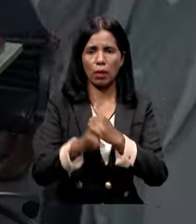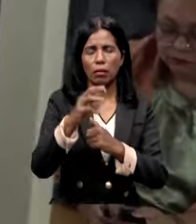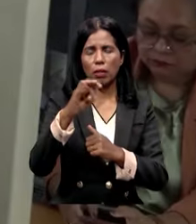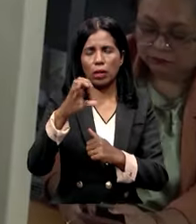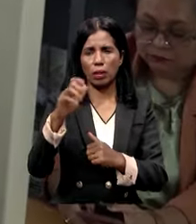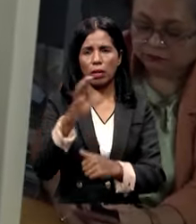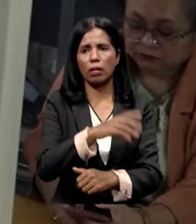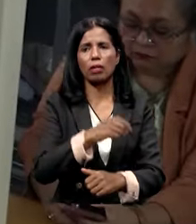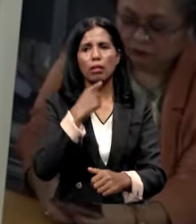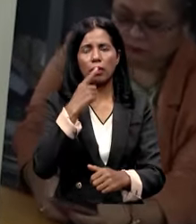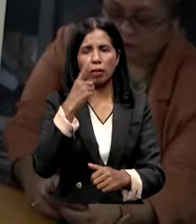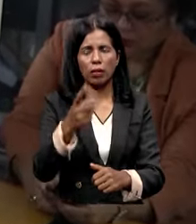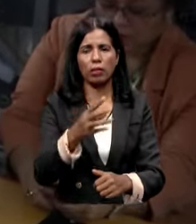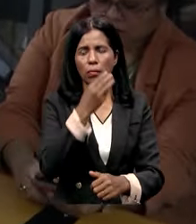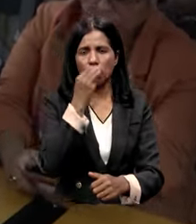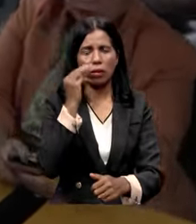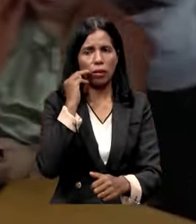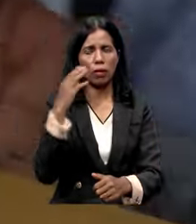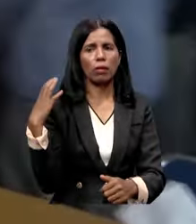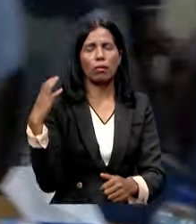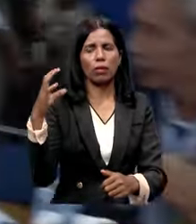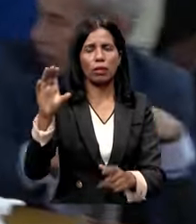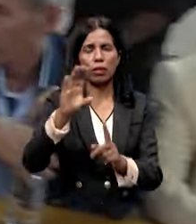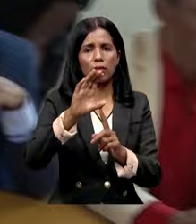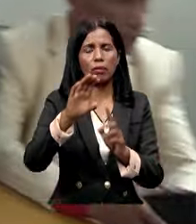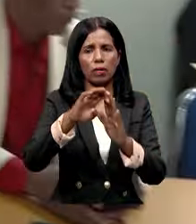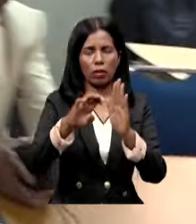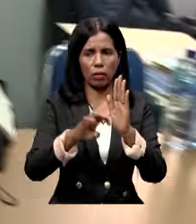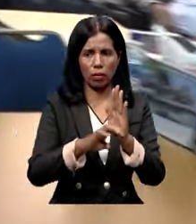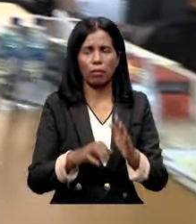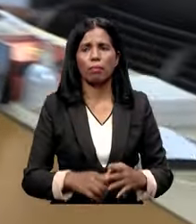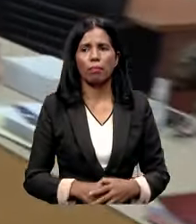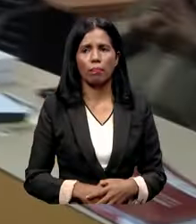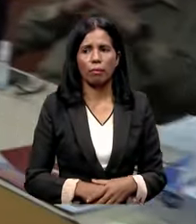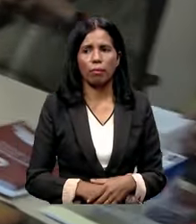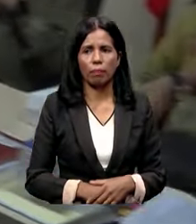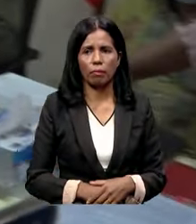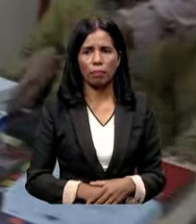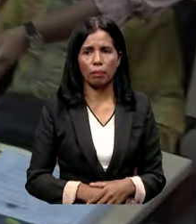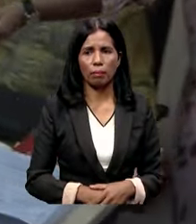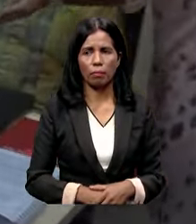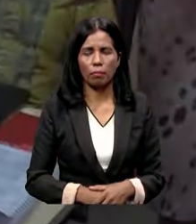no Maralé Nanjang, tuir Mari, ne competência se festar união. Rohimadia, Zemir Santos, Ziemen.